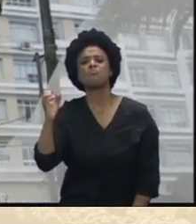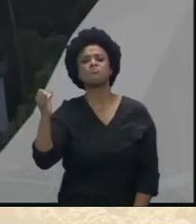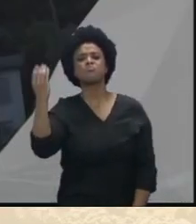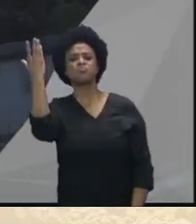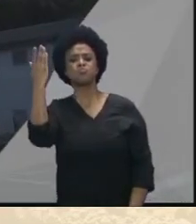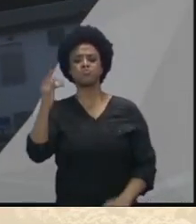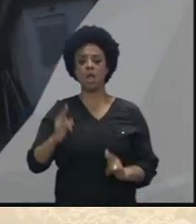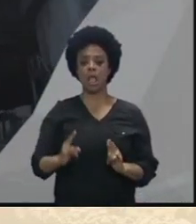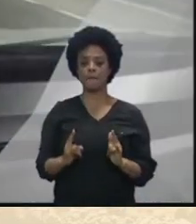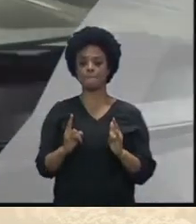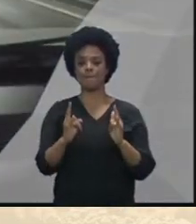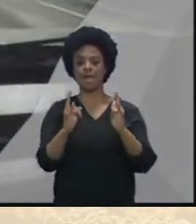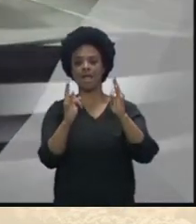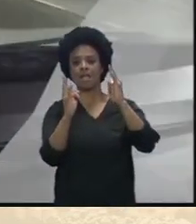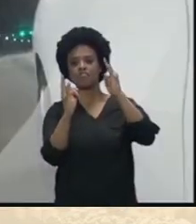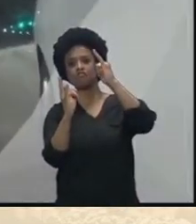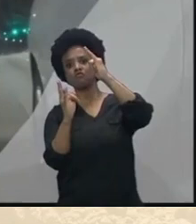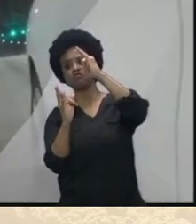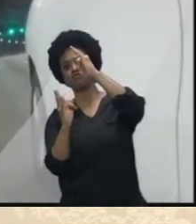acontece.